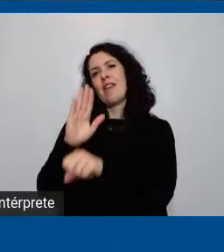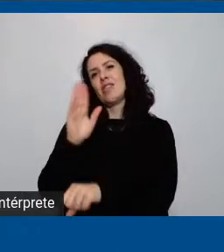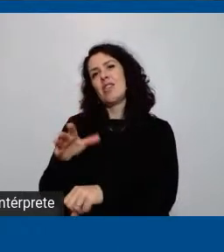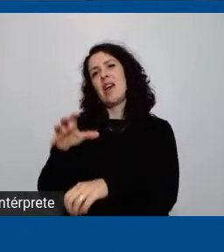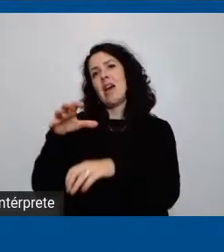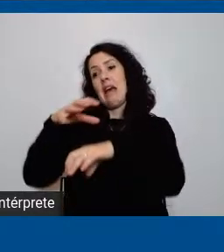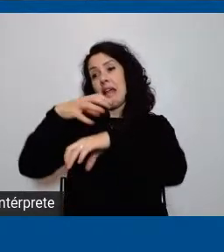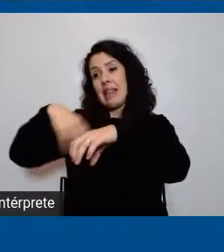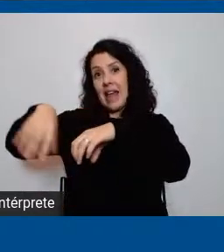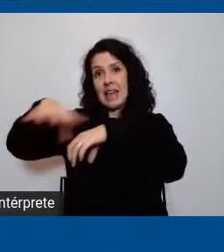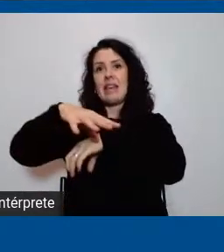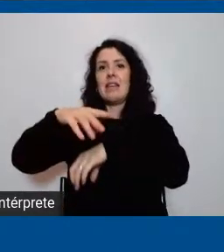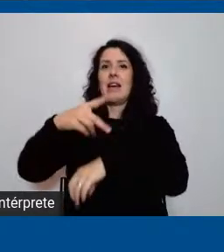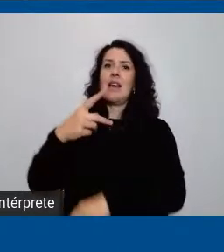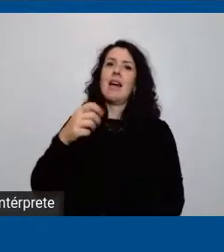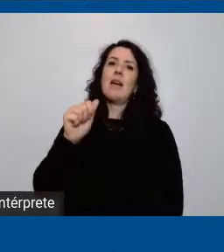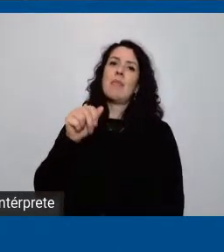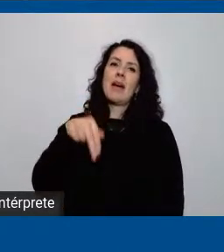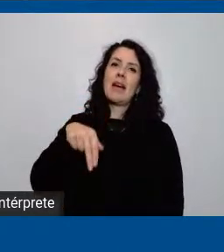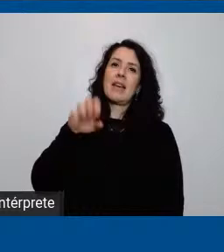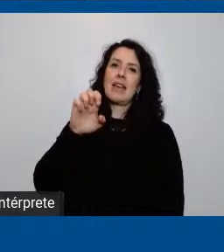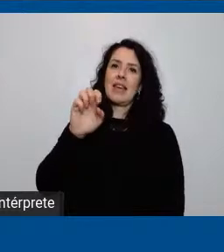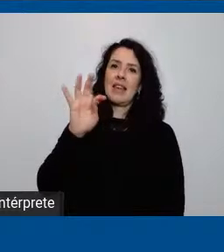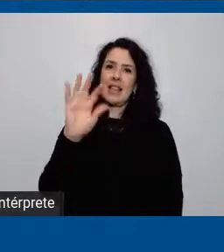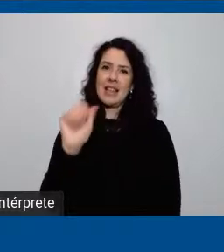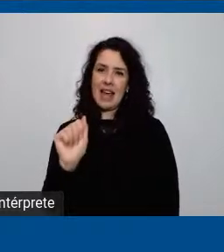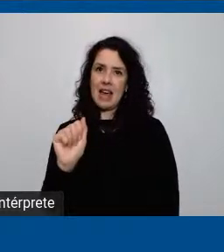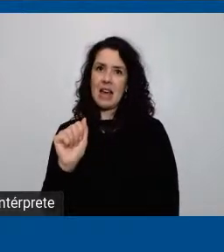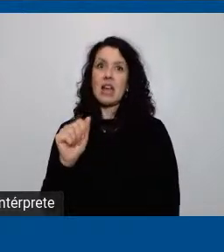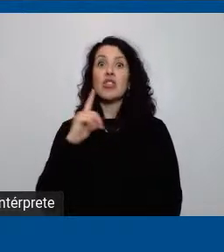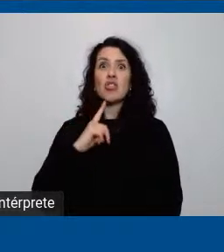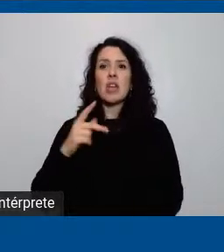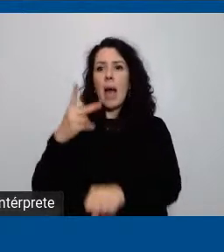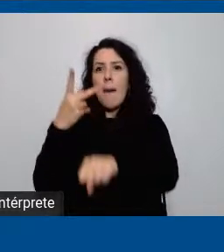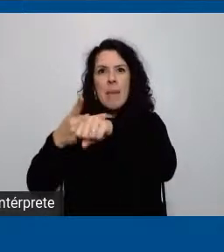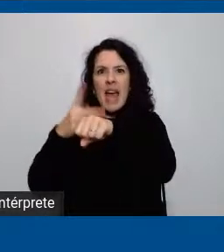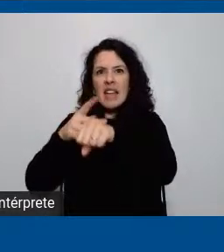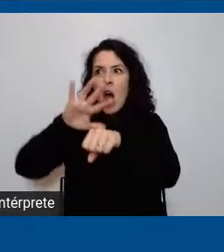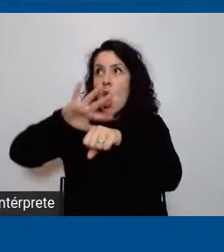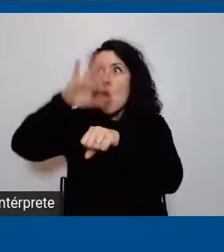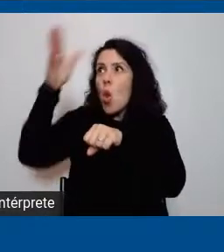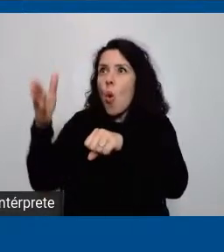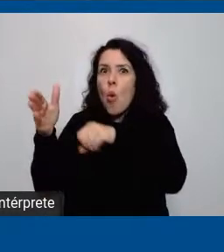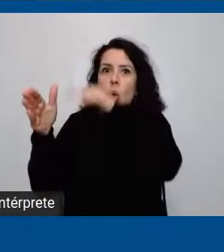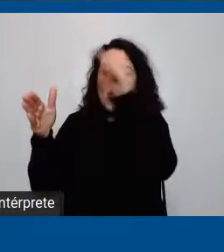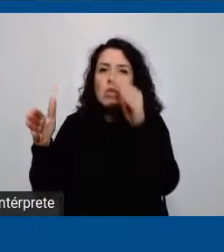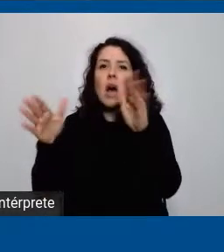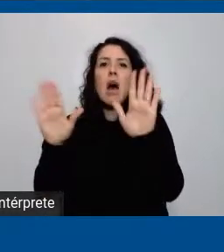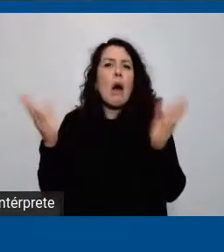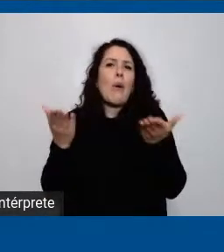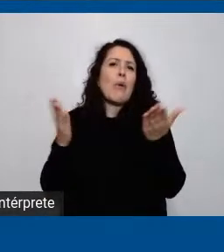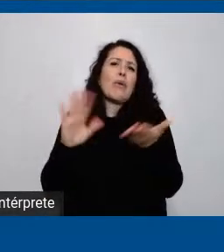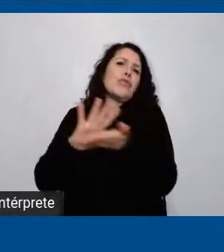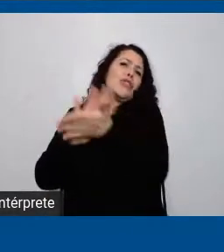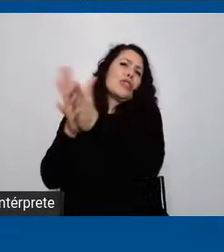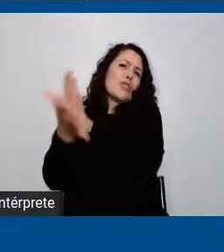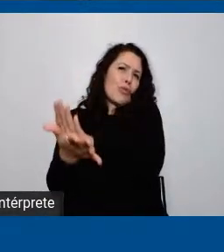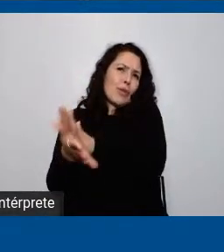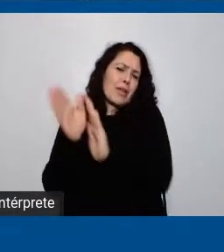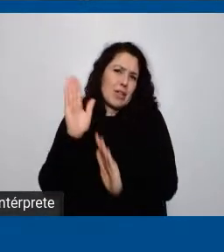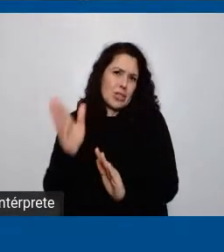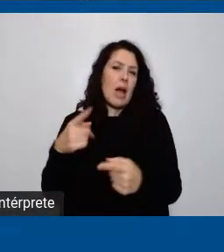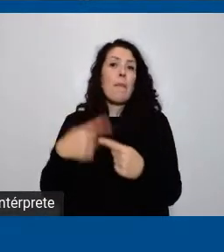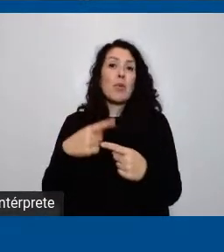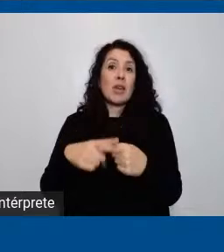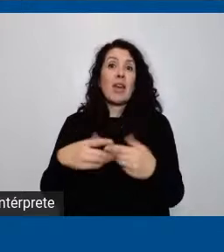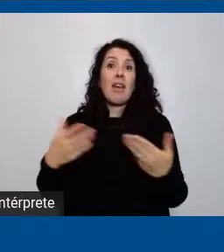aquelas pedras redondas, muitas das quais foram destruídas para a construção das residências